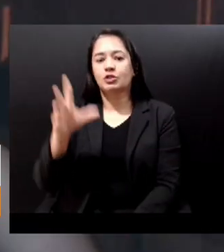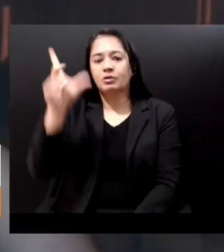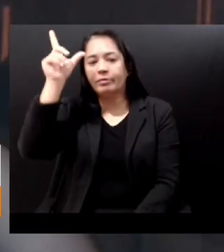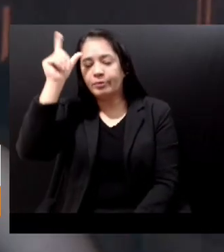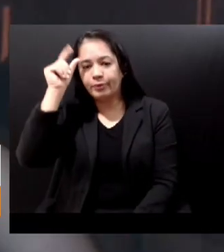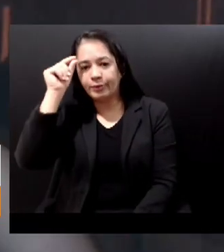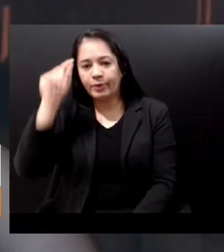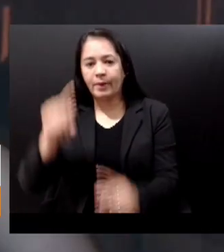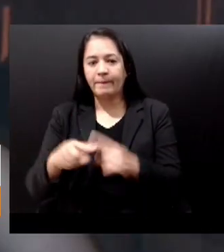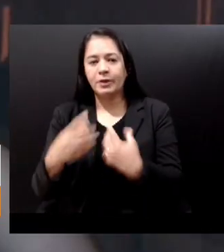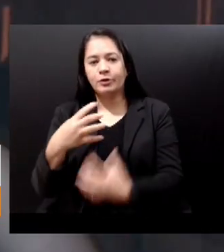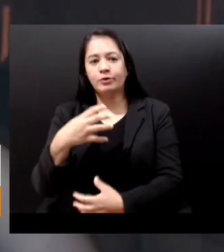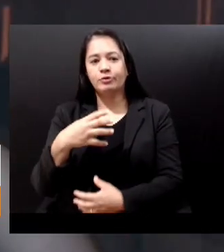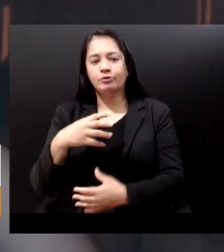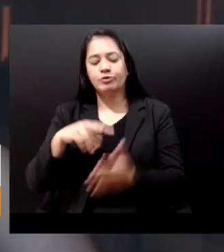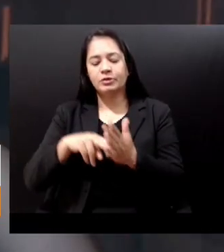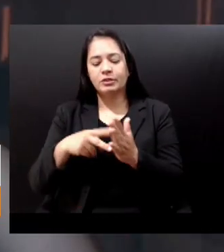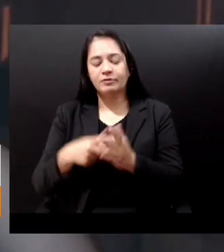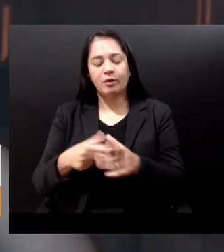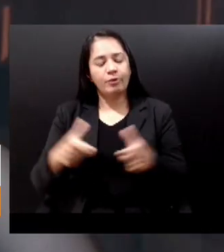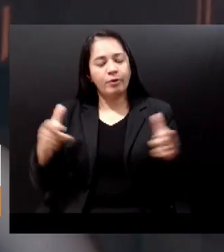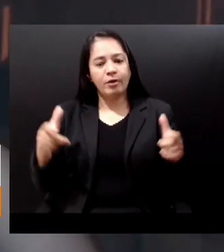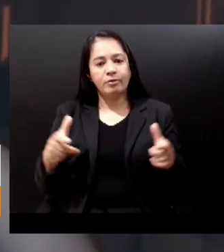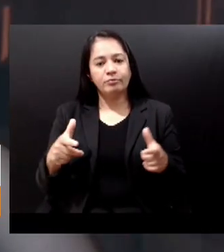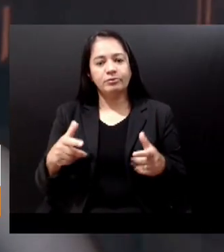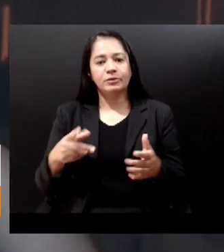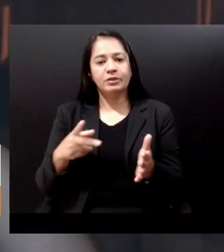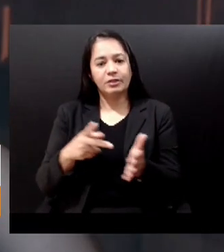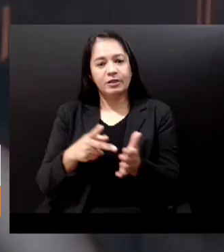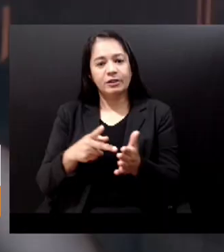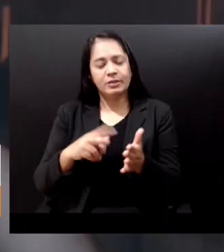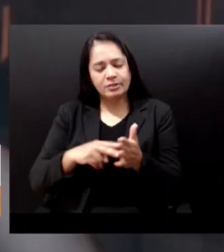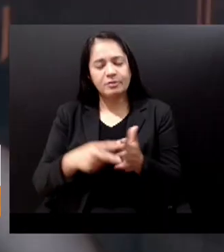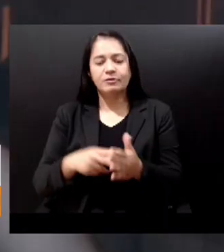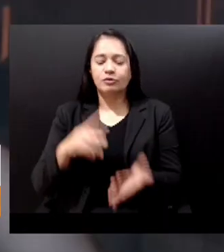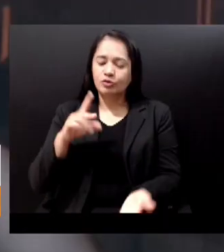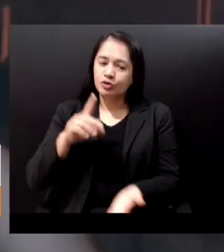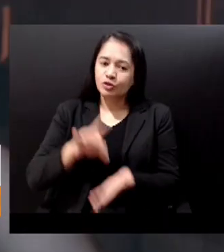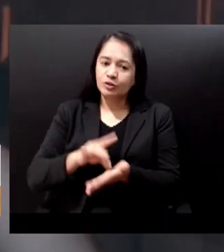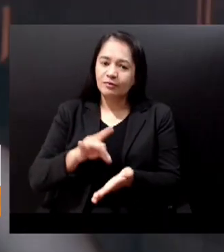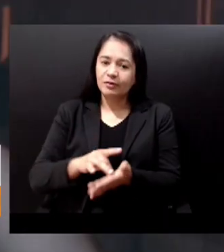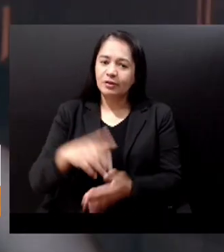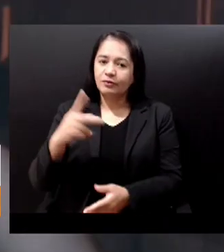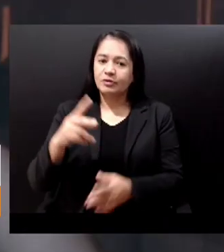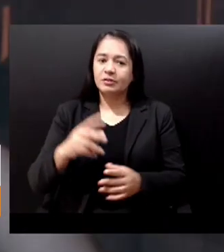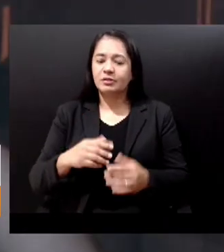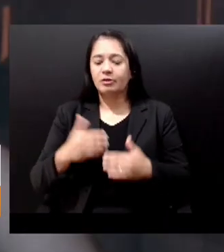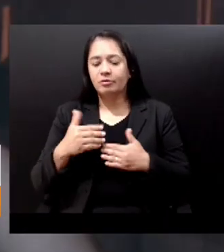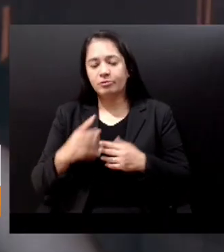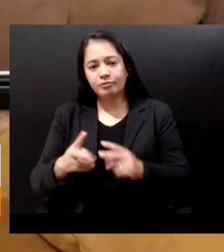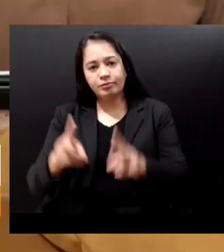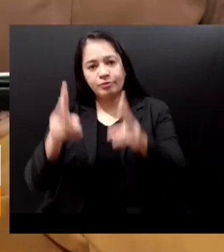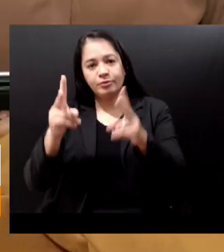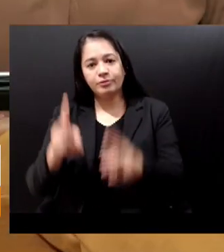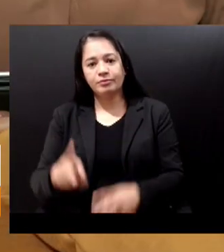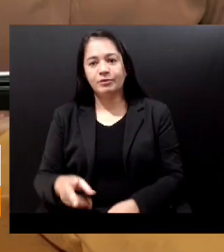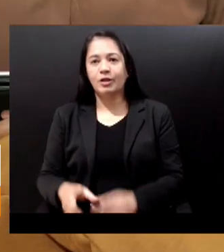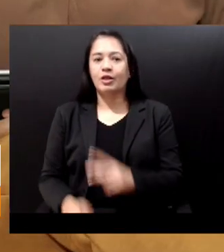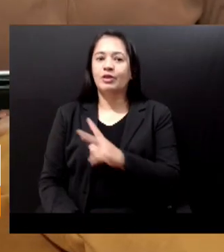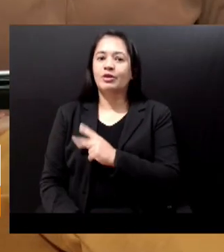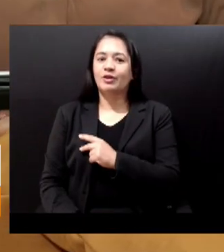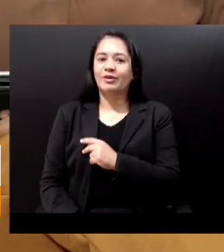mais amplo, algo que realmente faça sentido de você manter a mais longo prazo, assim. Nossa, gente, vocês dão um